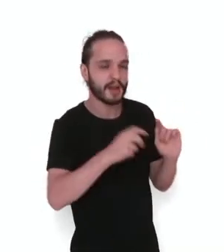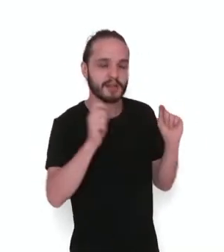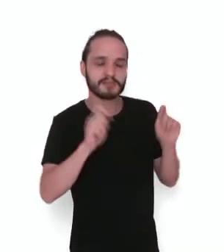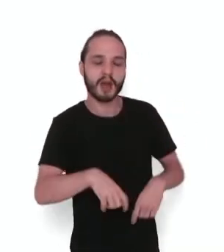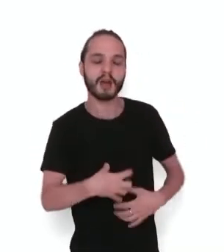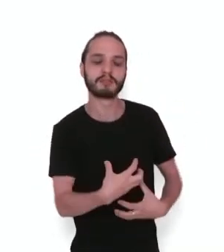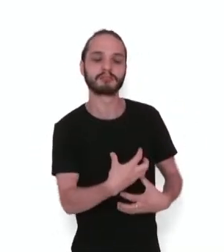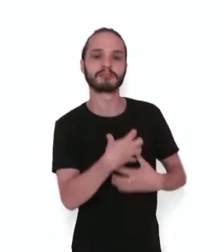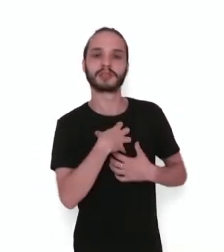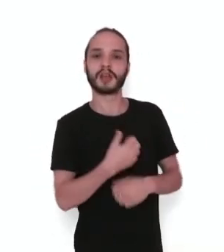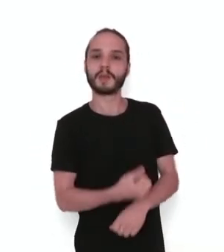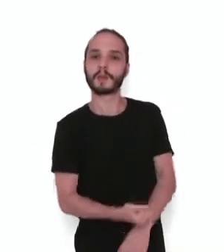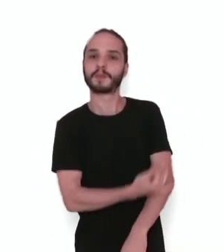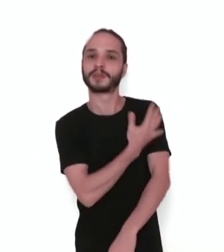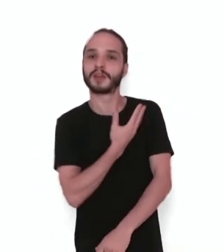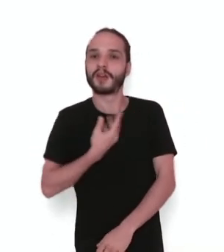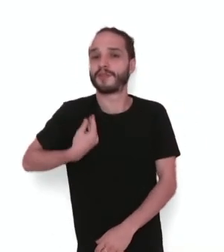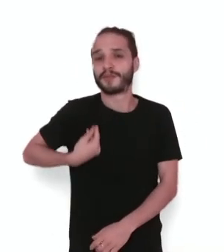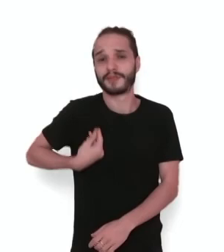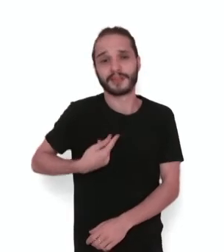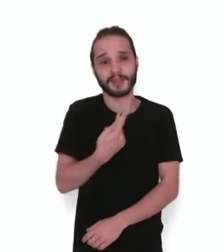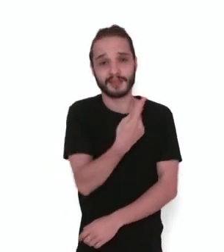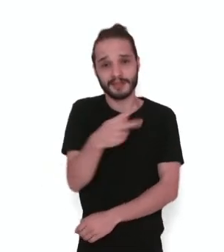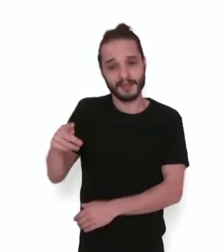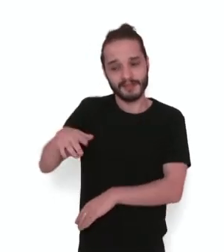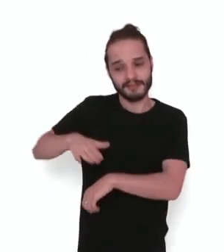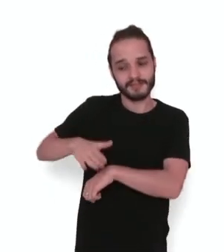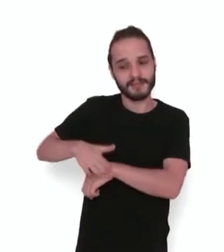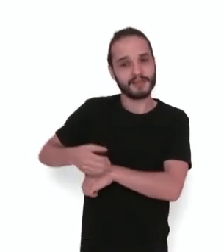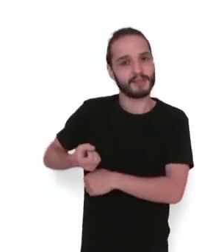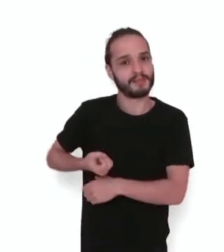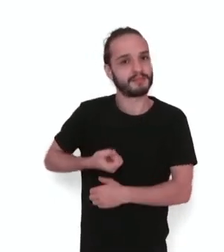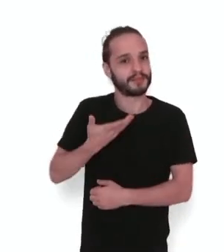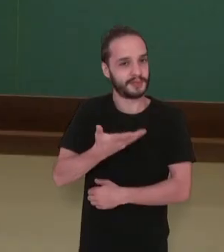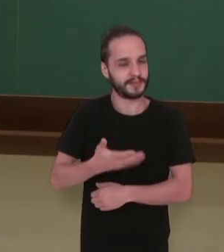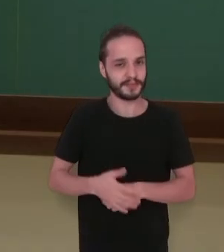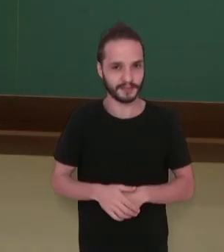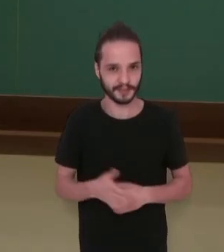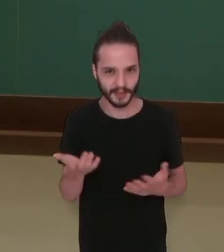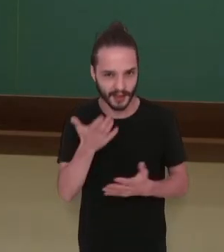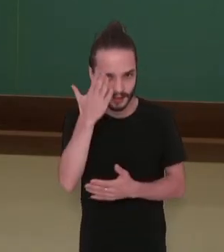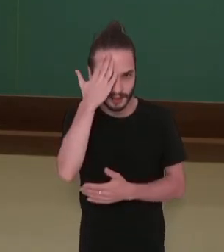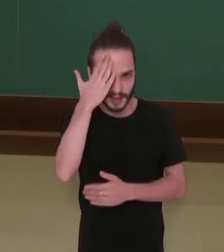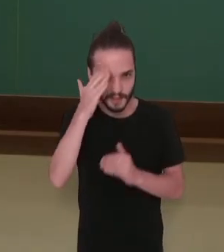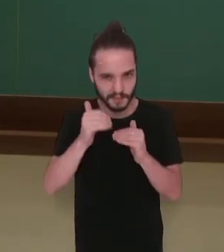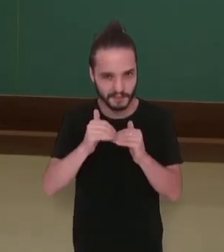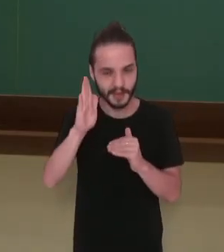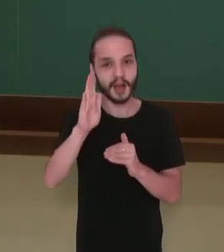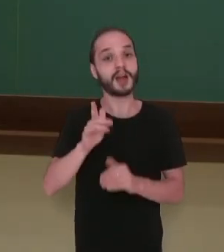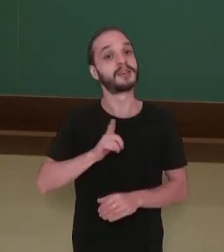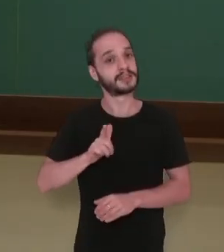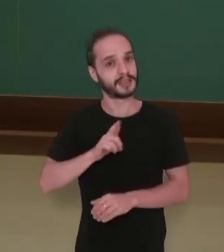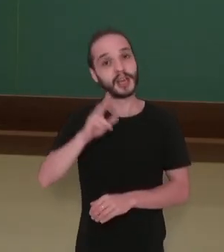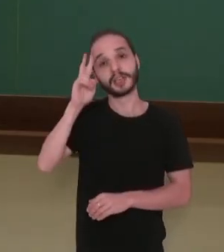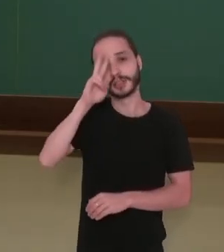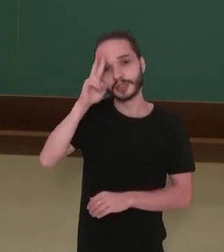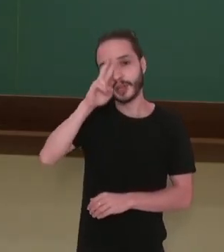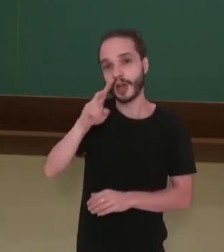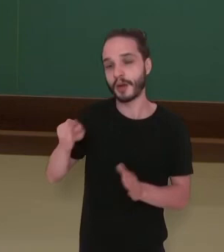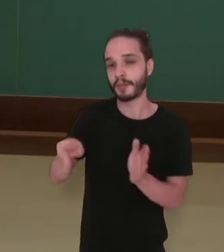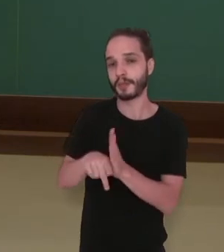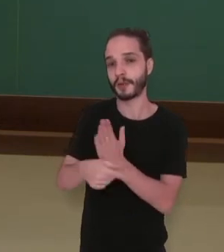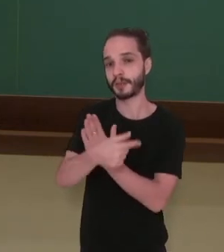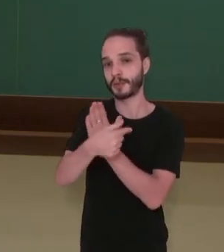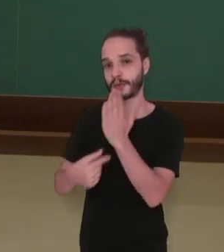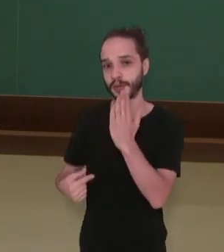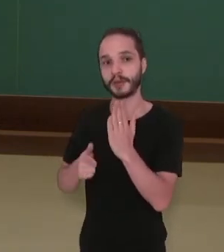sentir as emoções vividas pelo eu lírico. Quer saber mais? A biografia do Casimiro de Abreu,